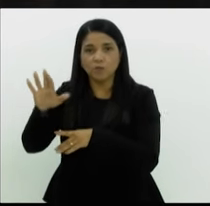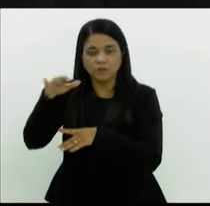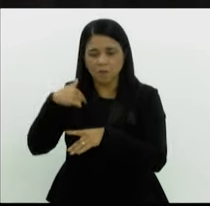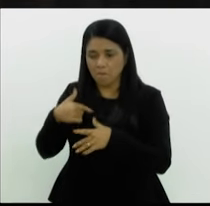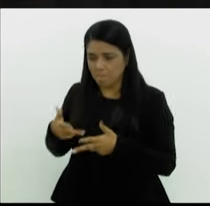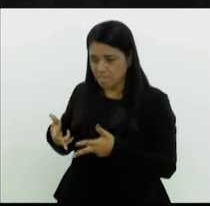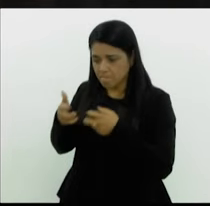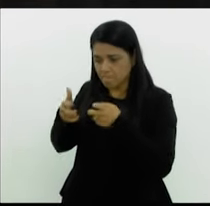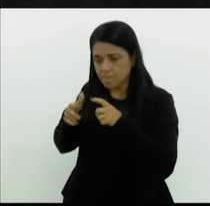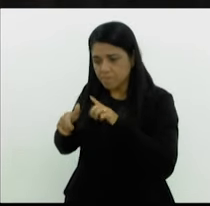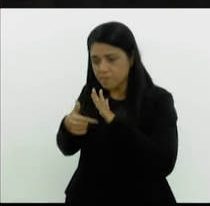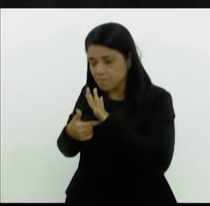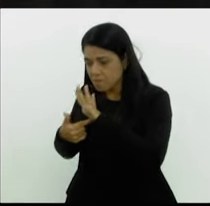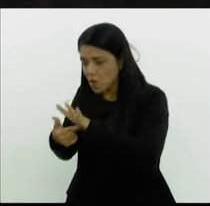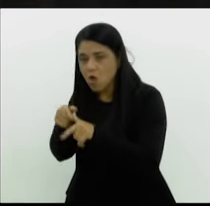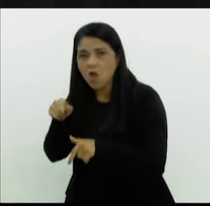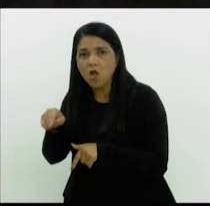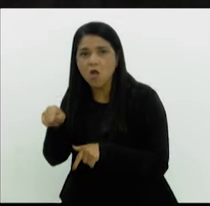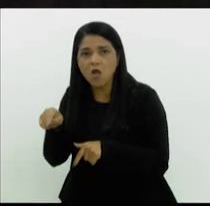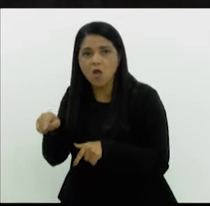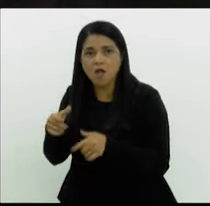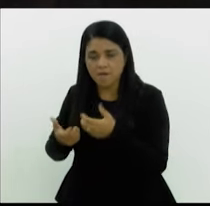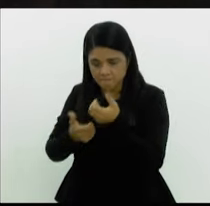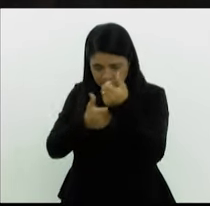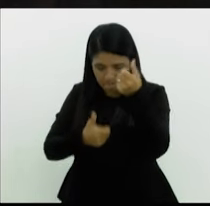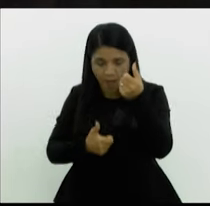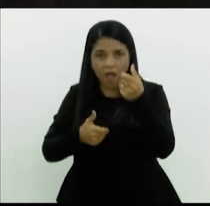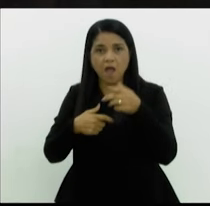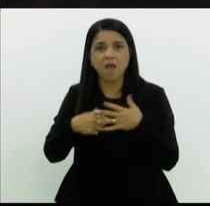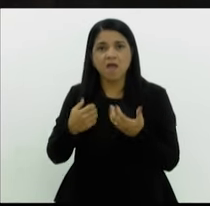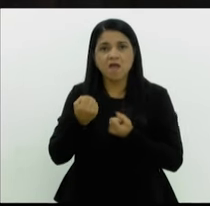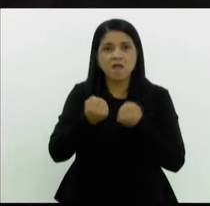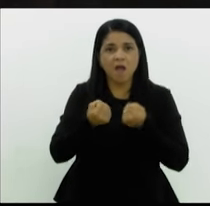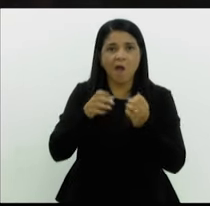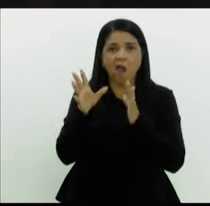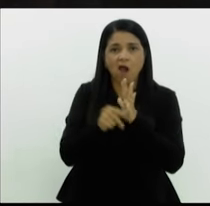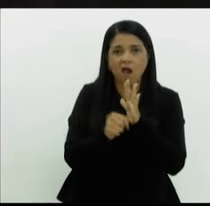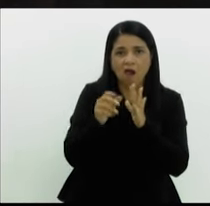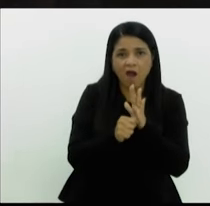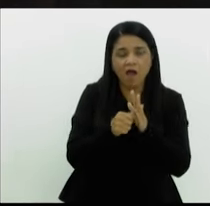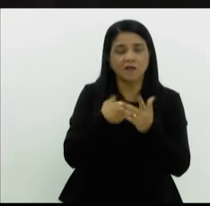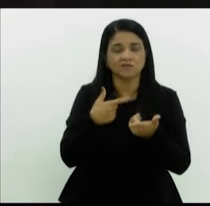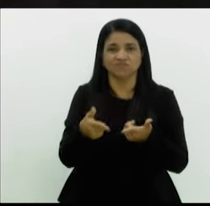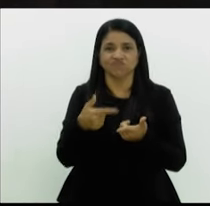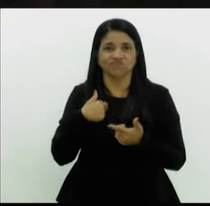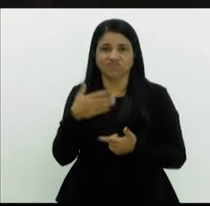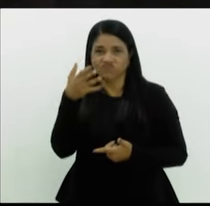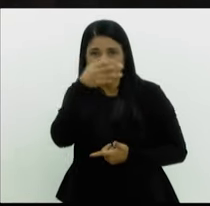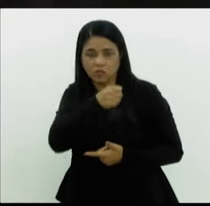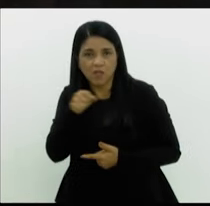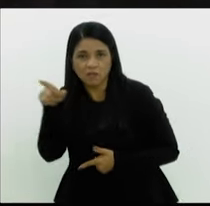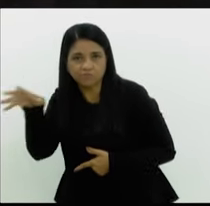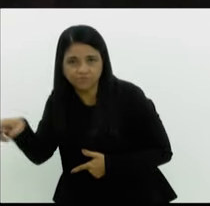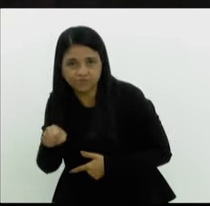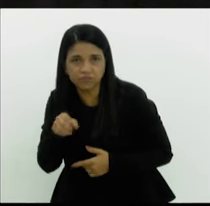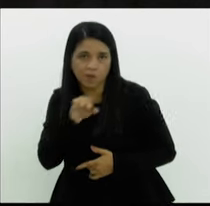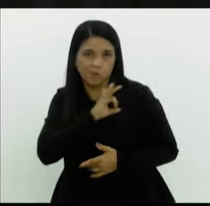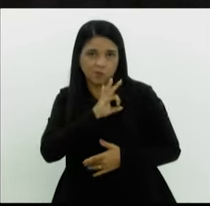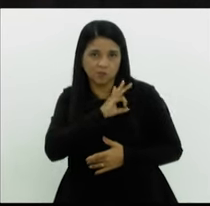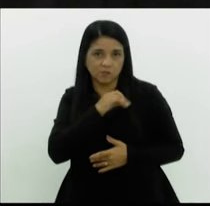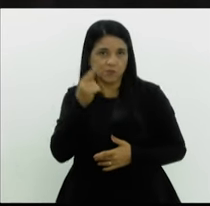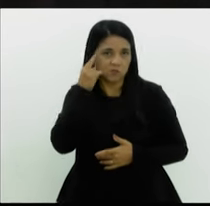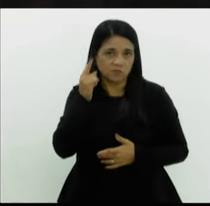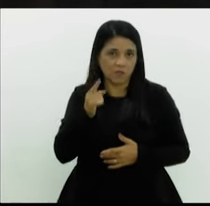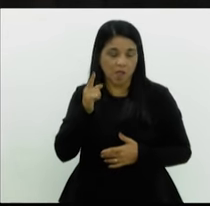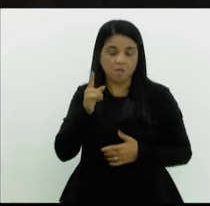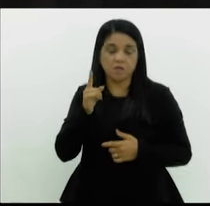da bandidagem, carros roubados que não são resgatados, não porque não sabe, porque a TV